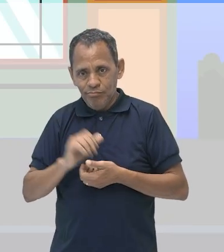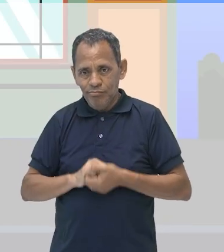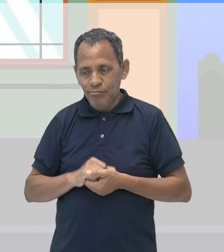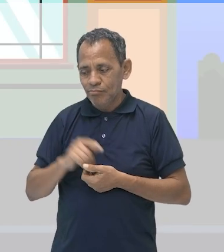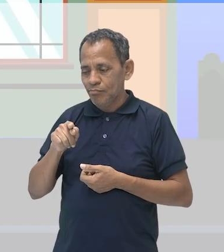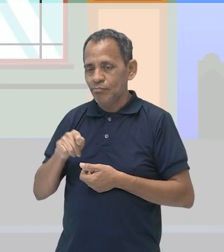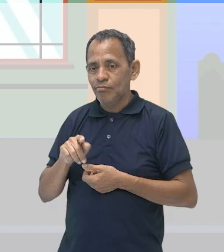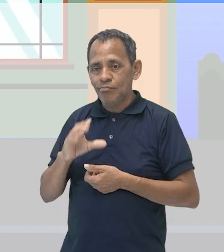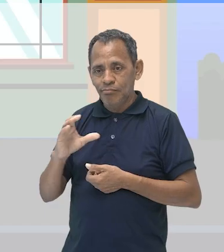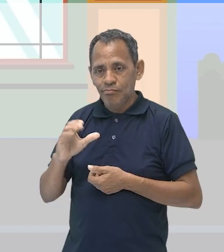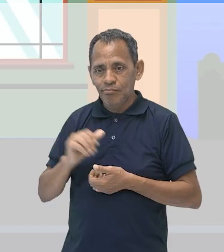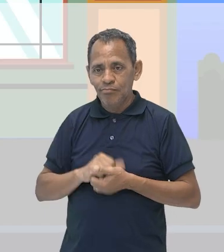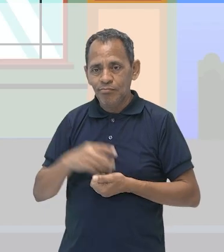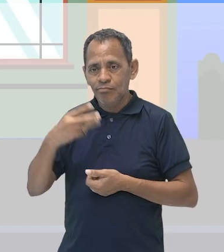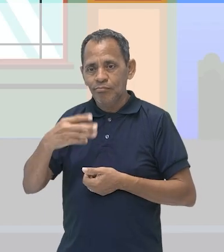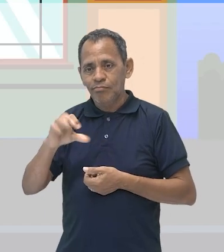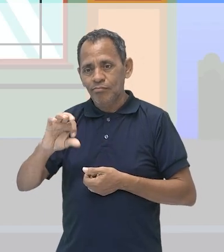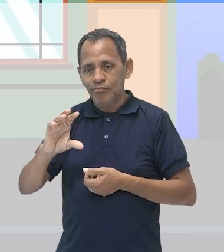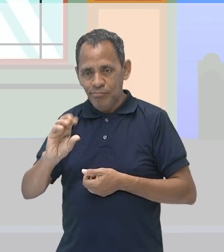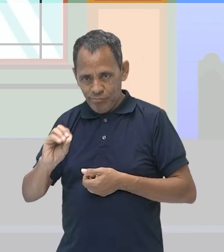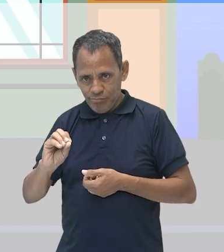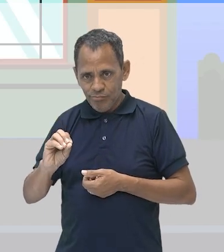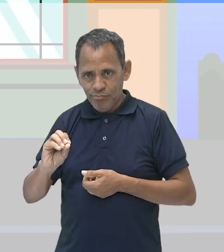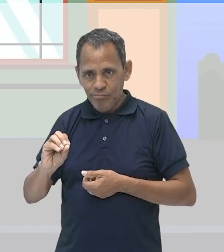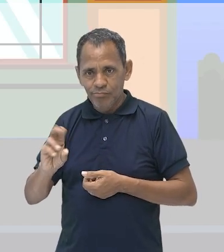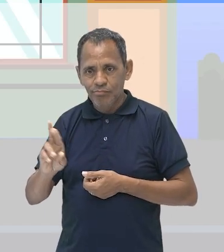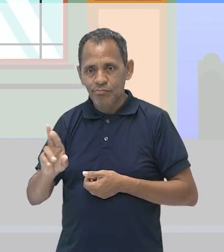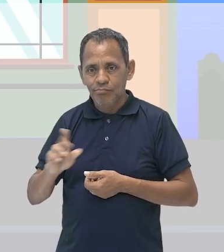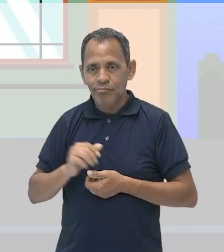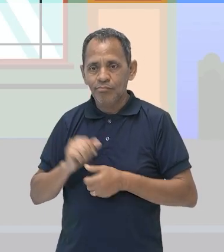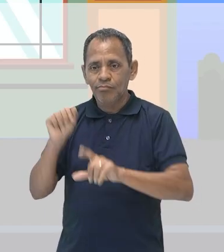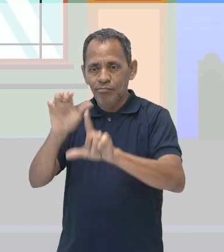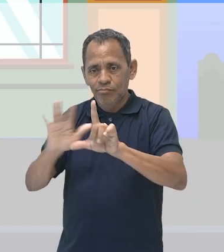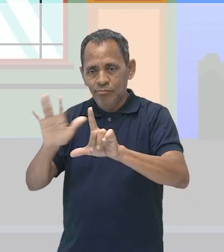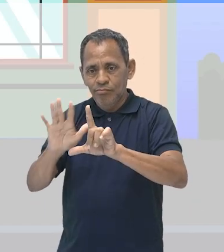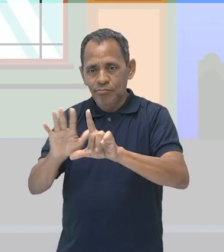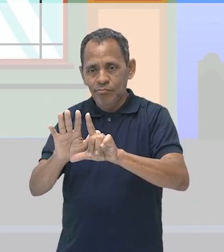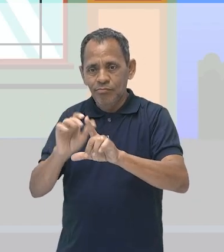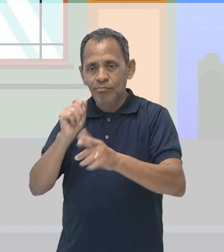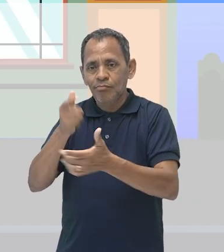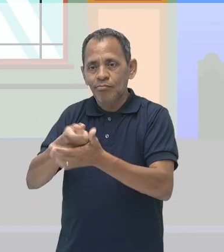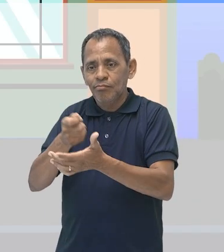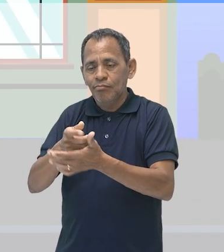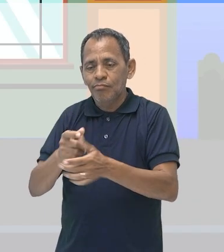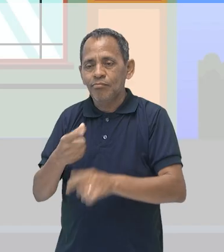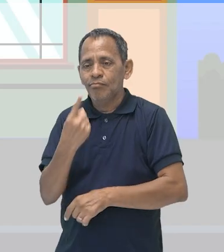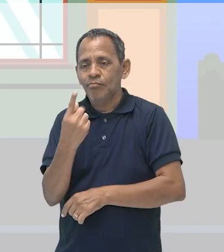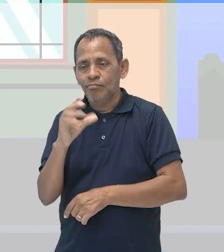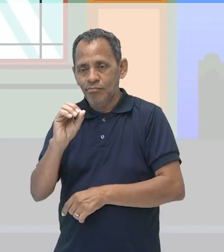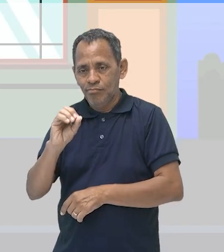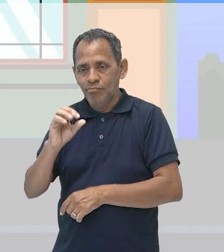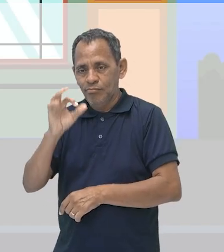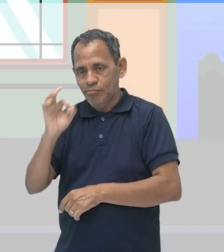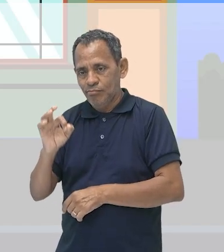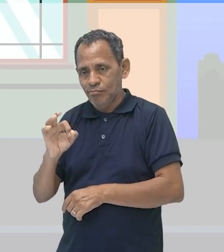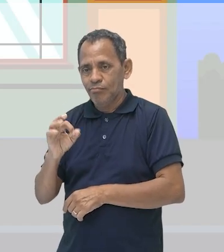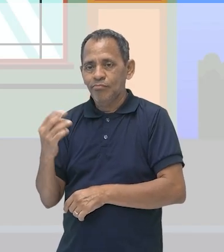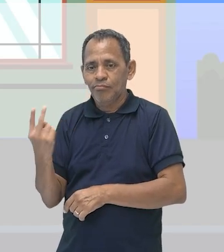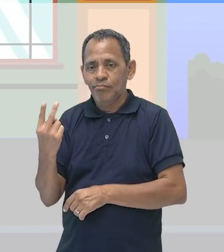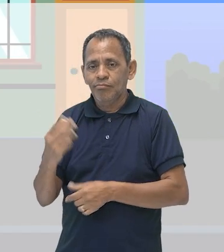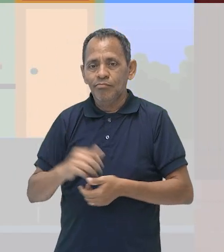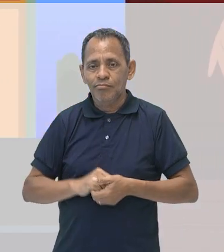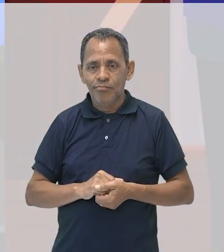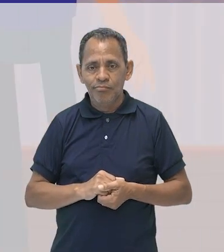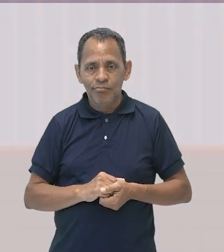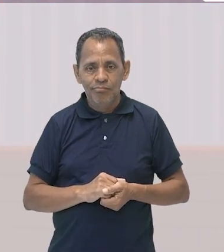livraria C, o preço é de R$ 390, e se for via Pix ou à vista, terá 10% de desconto do